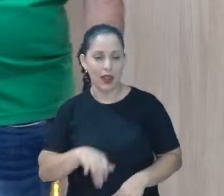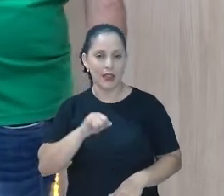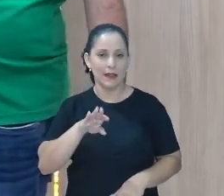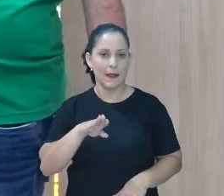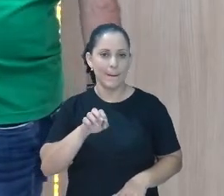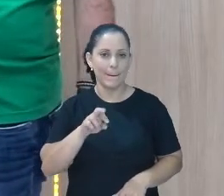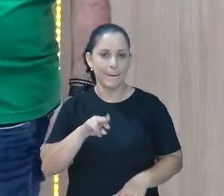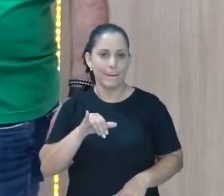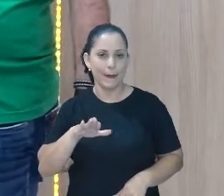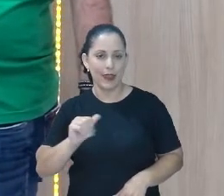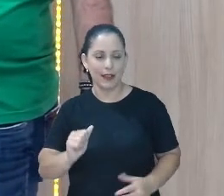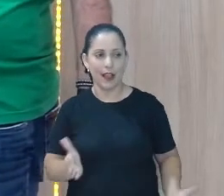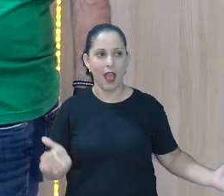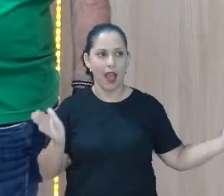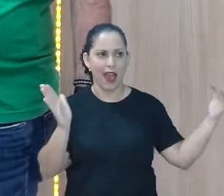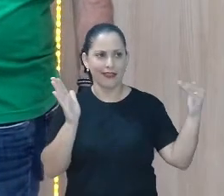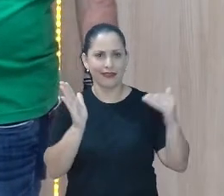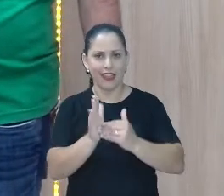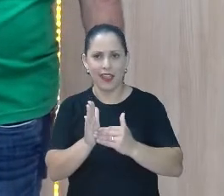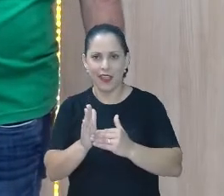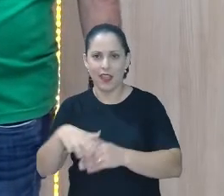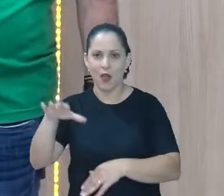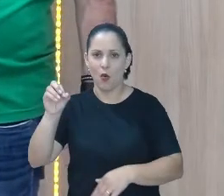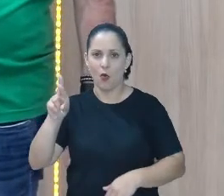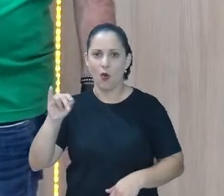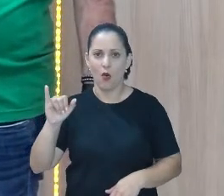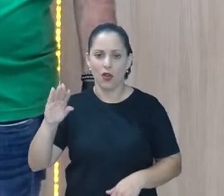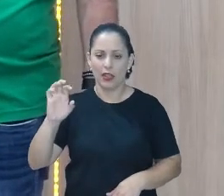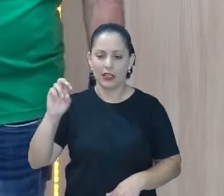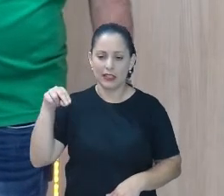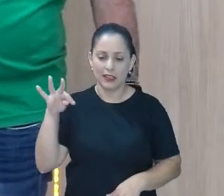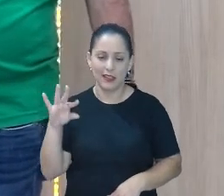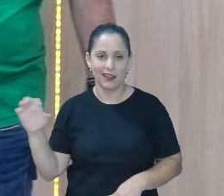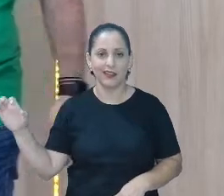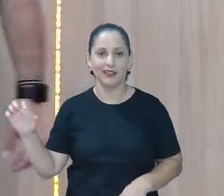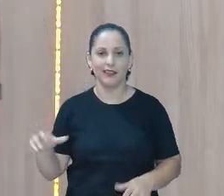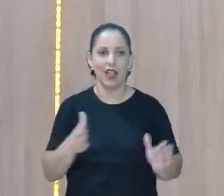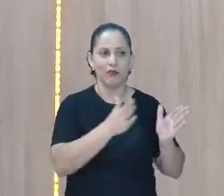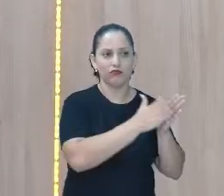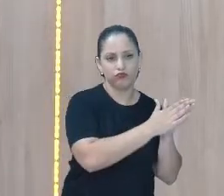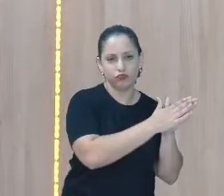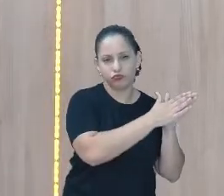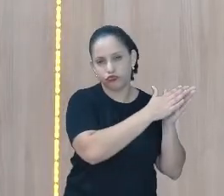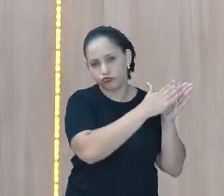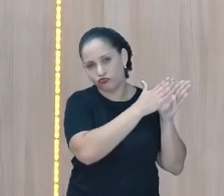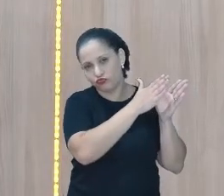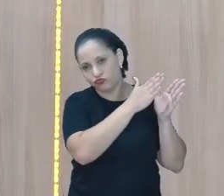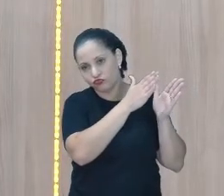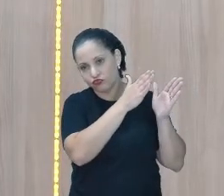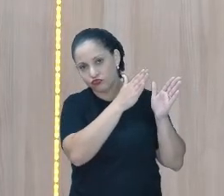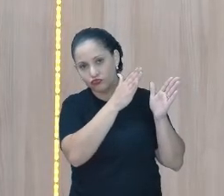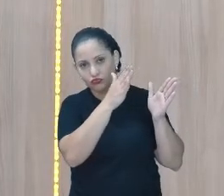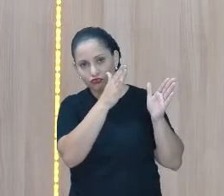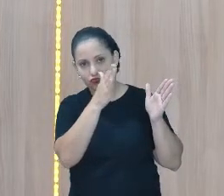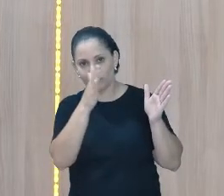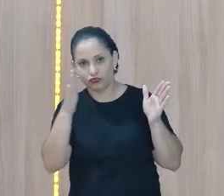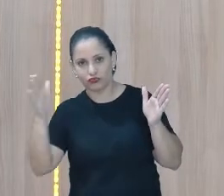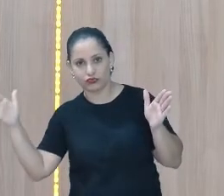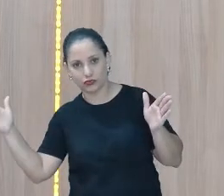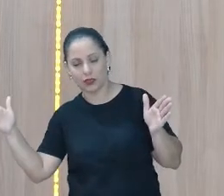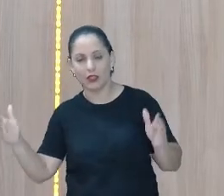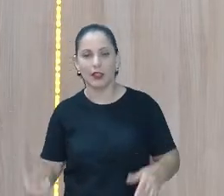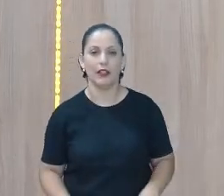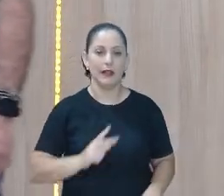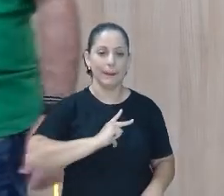aqui a região ó, do Oriente, né? Então, a gente tem até, ou seja, da região de Portugal,